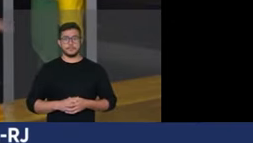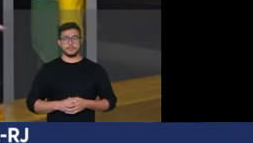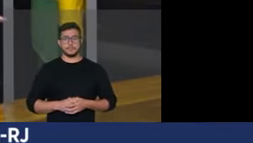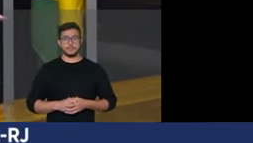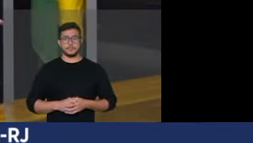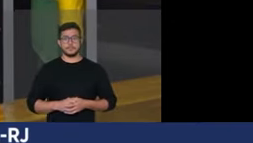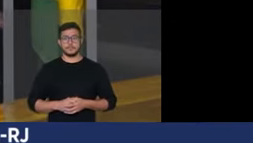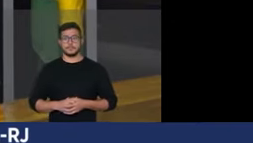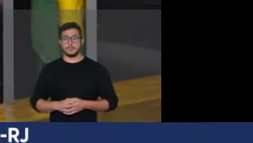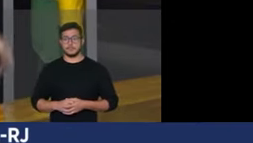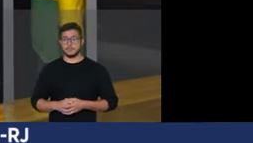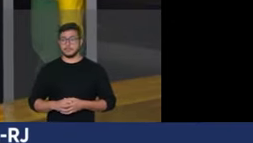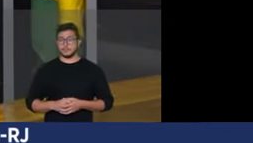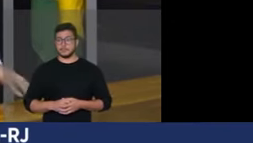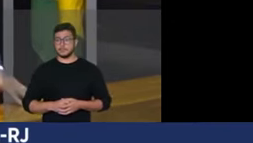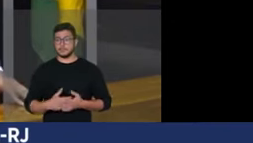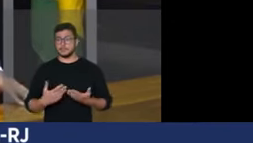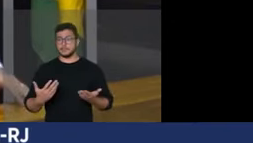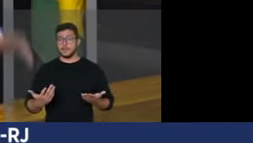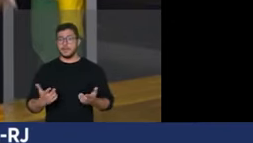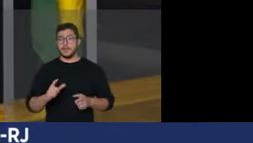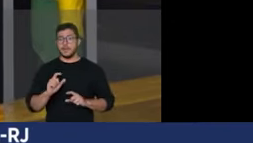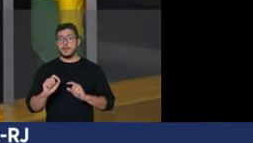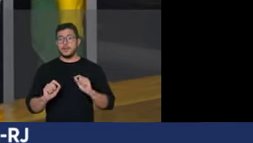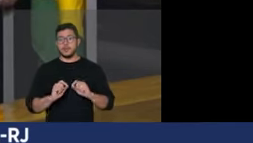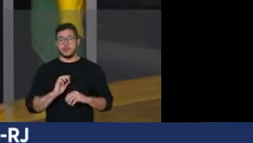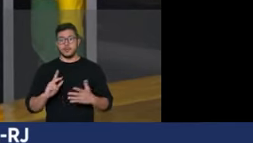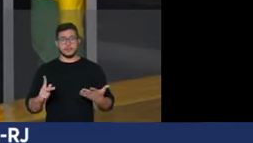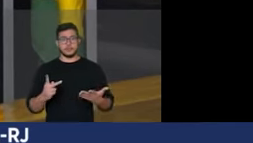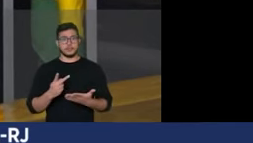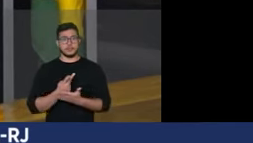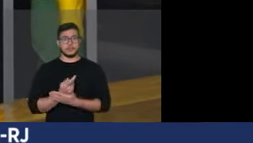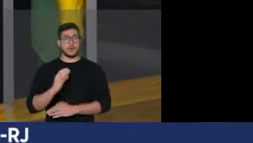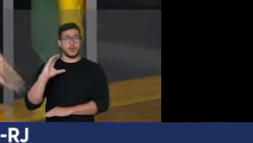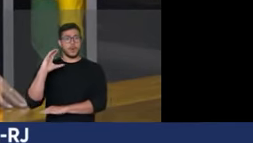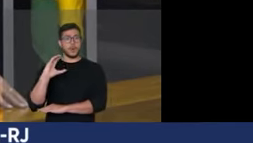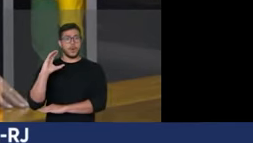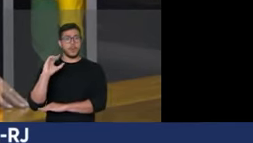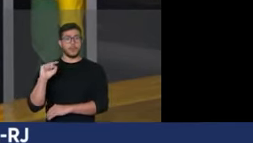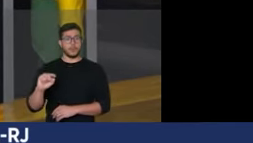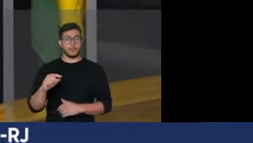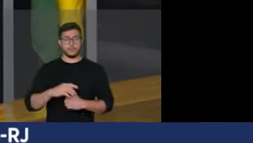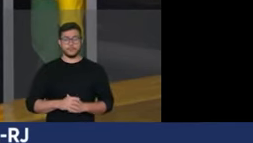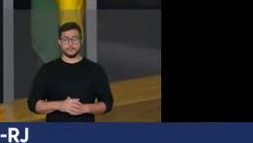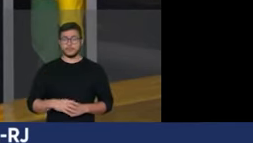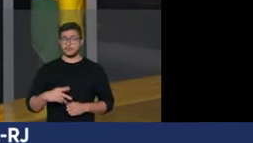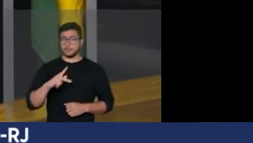que ocorre, de igual modo, na Colômbia. O presidente eleito,